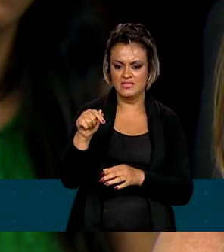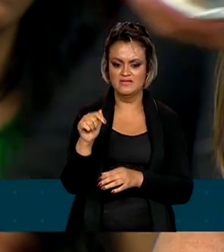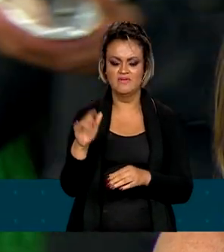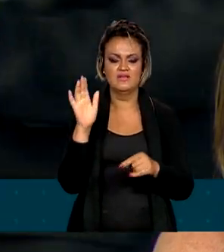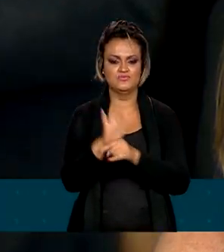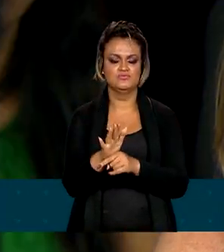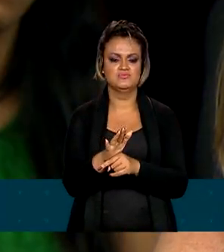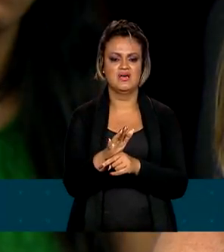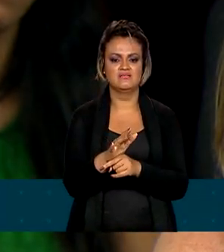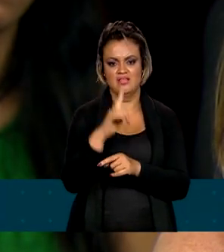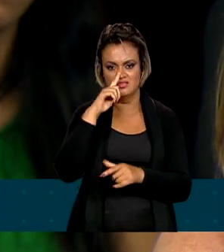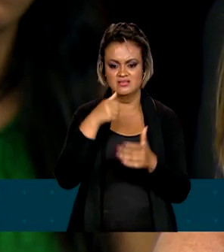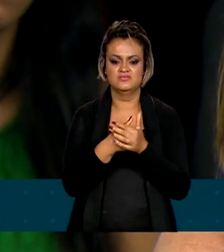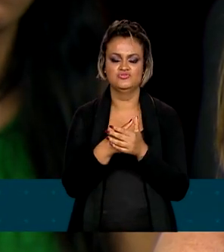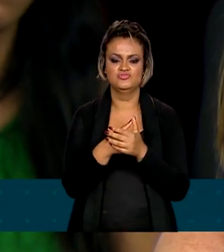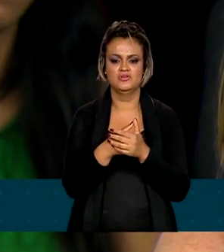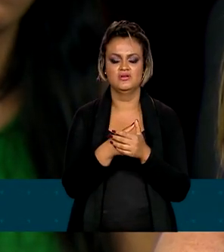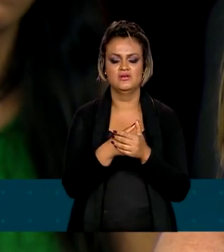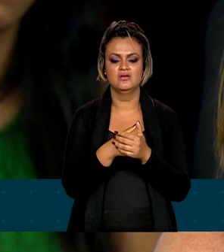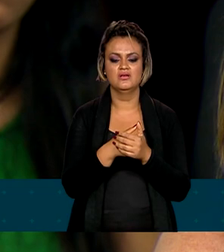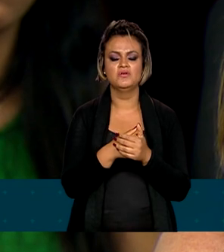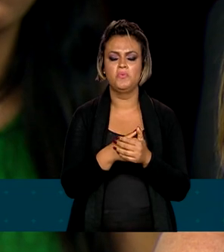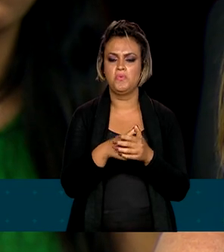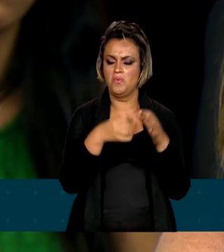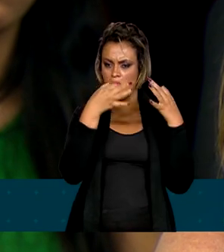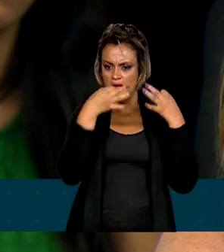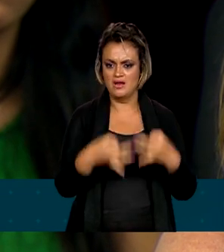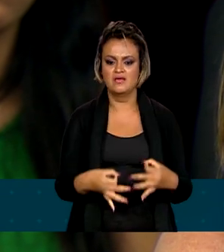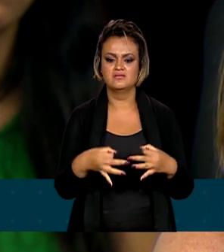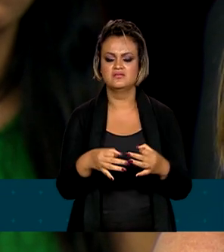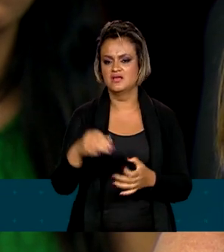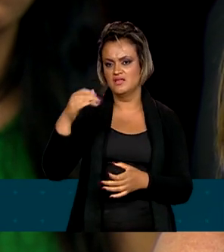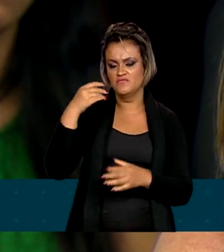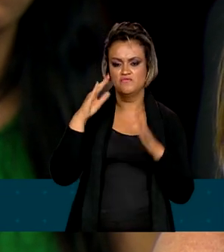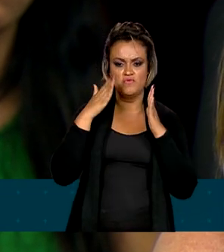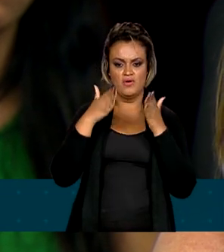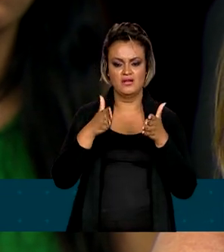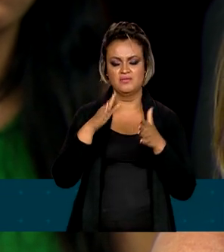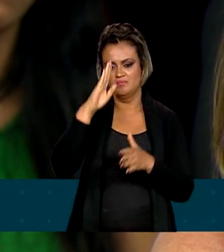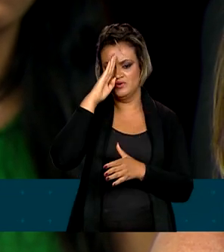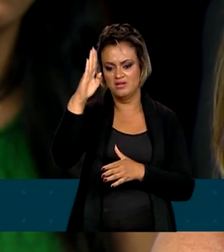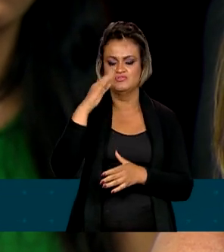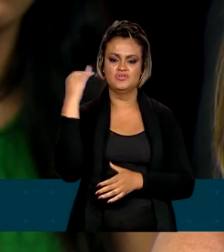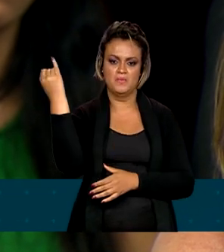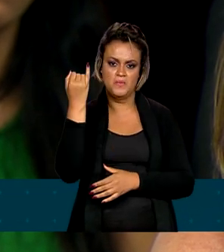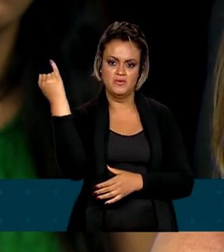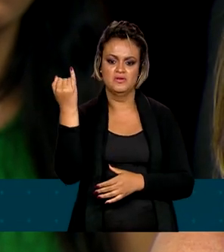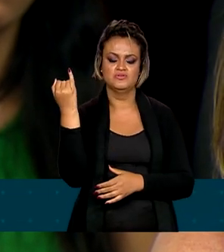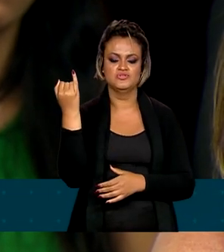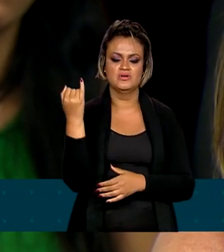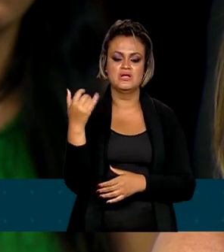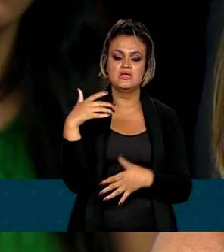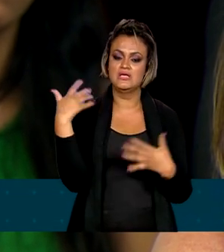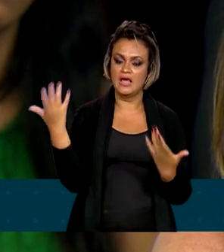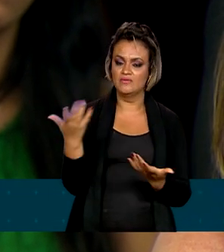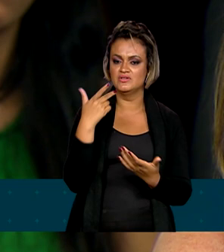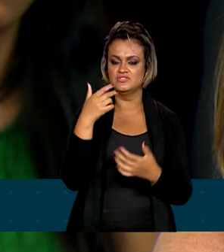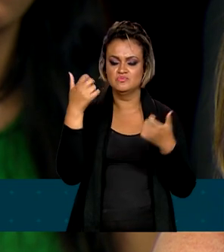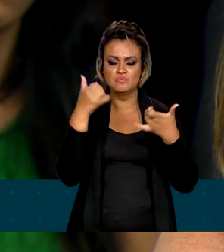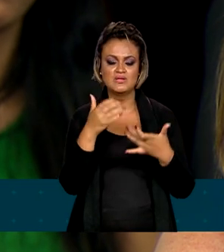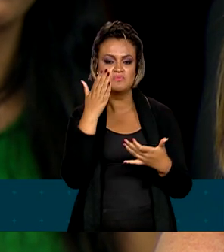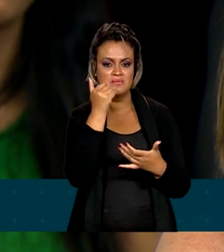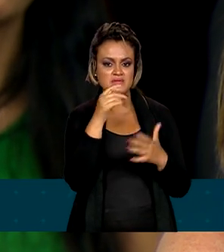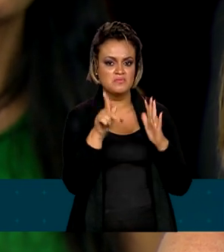ajudar muito na tomada de decisão com coerência e com priorização daquilo que é essencial. E quando a gente fala de